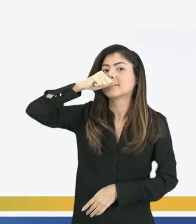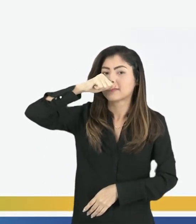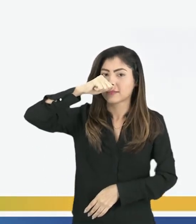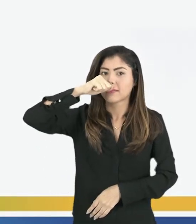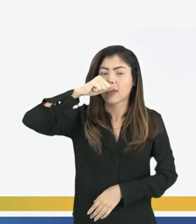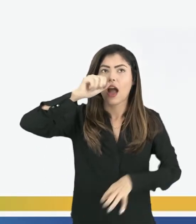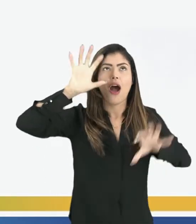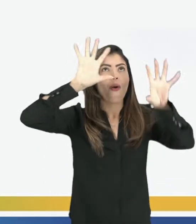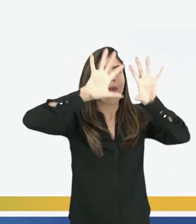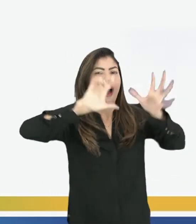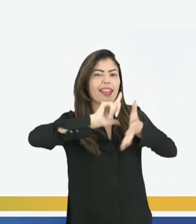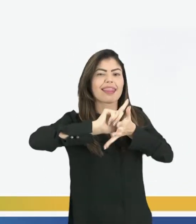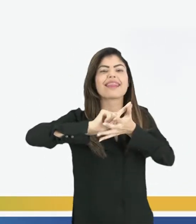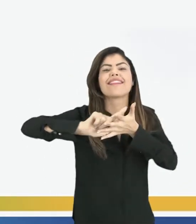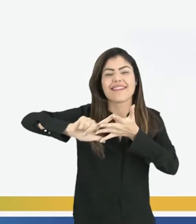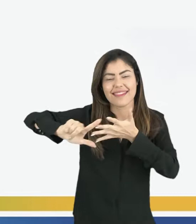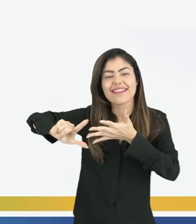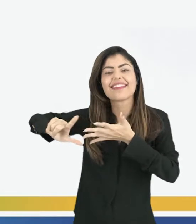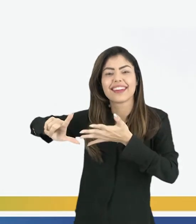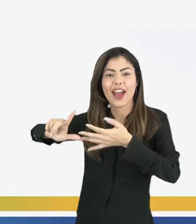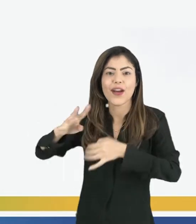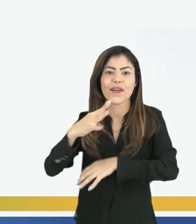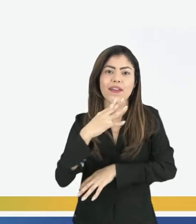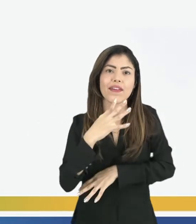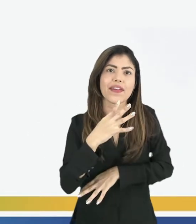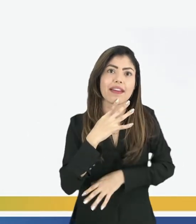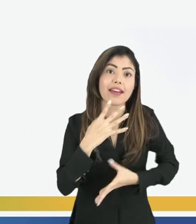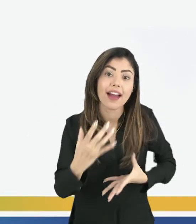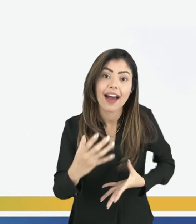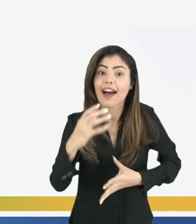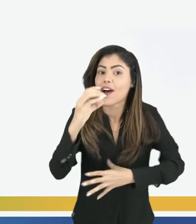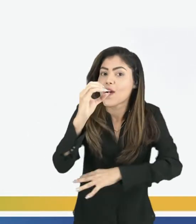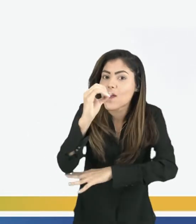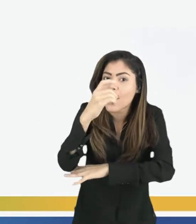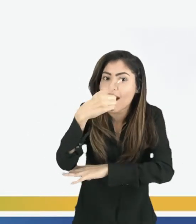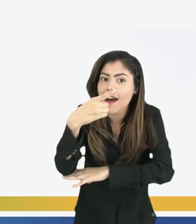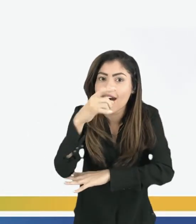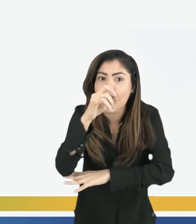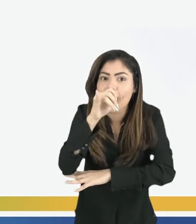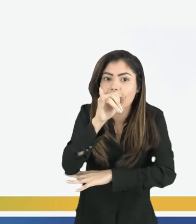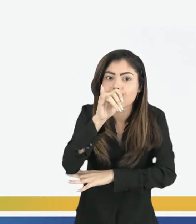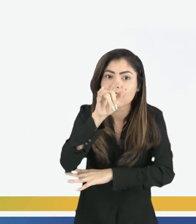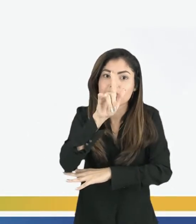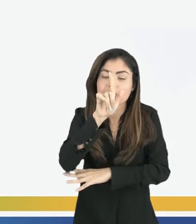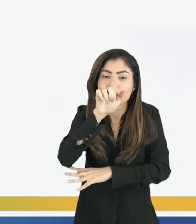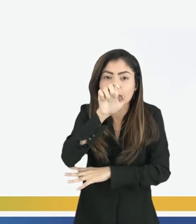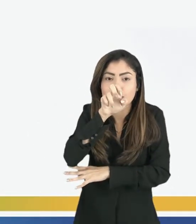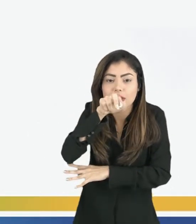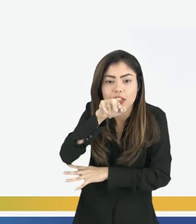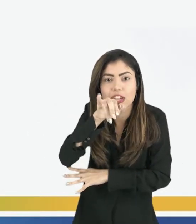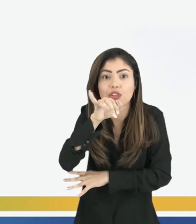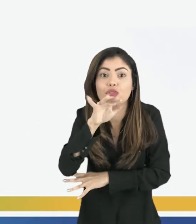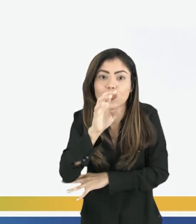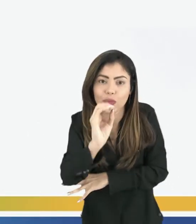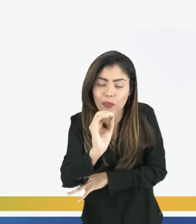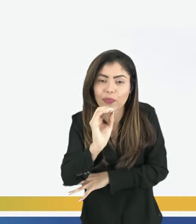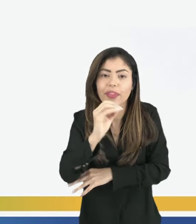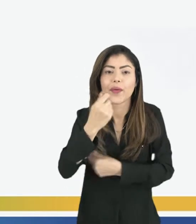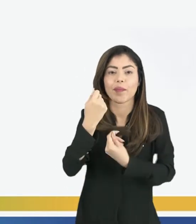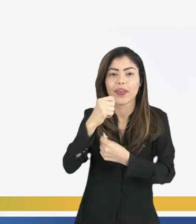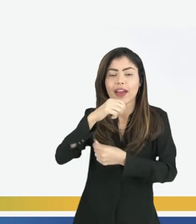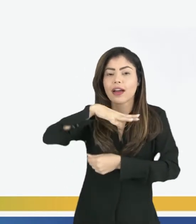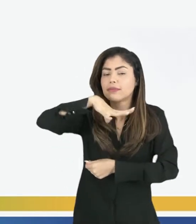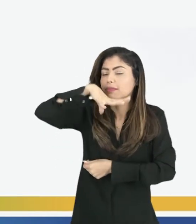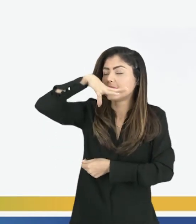ar limpo, puro, conhecido como o oxigênio. Nós precisamos respirar esse